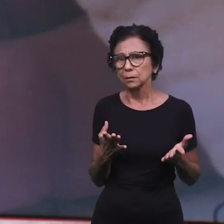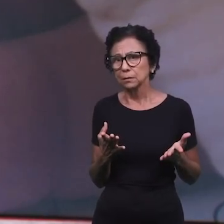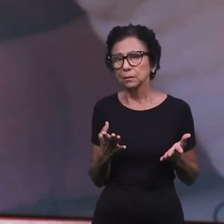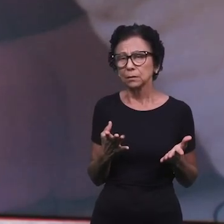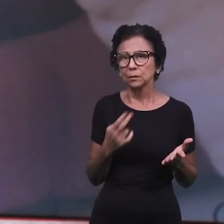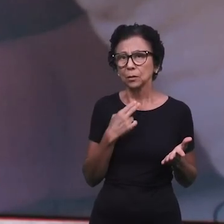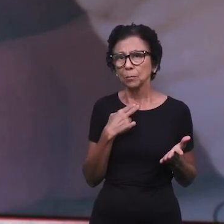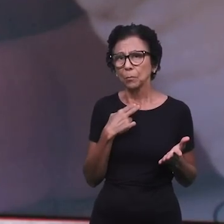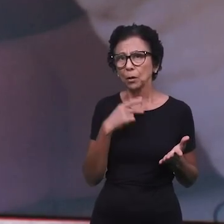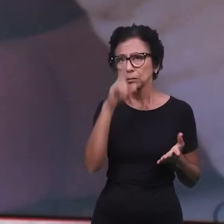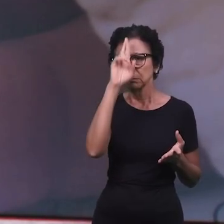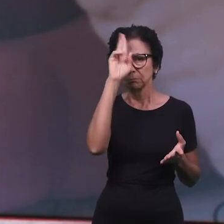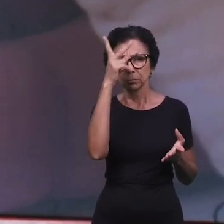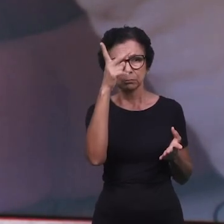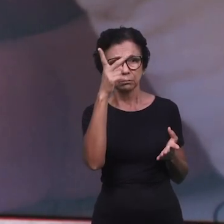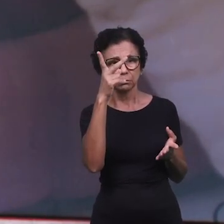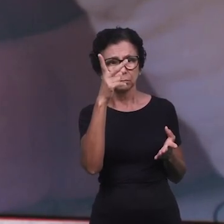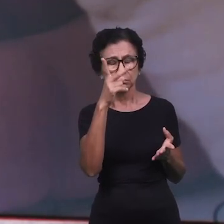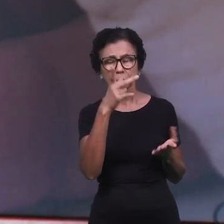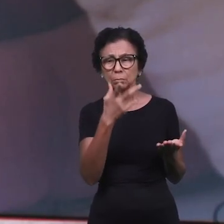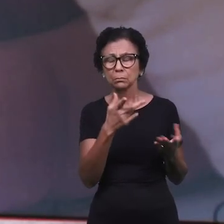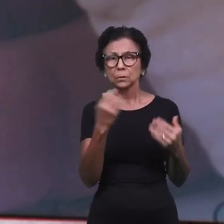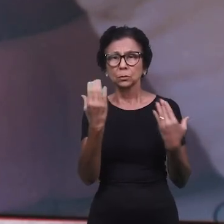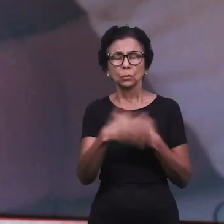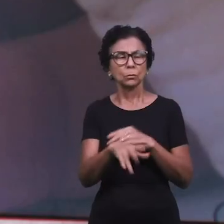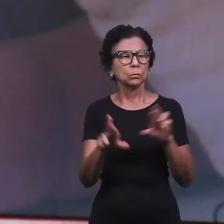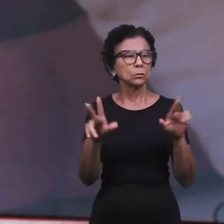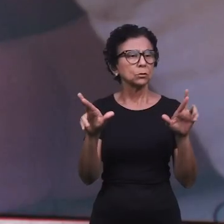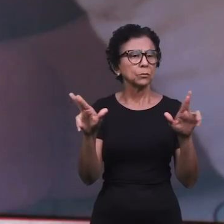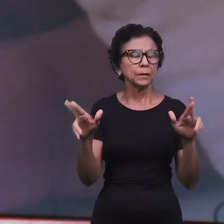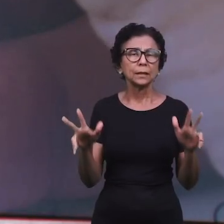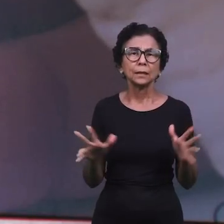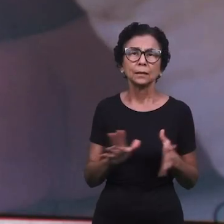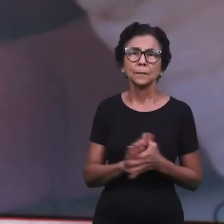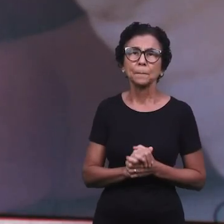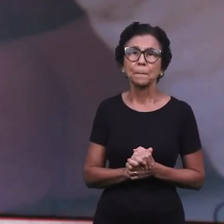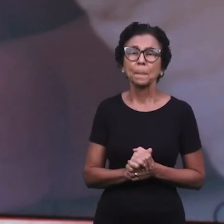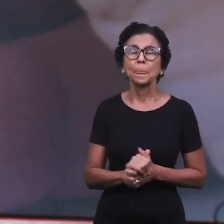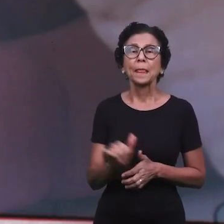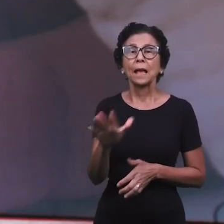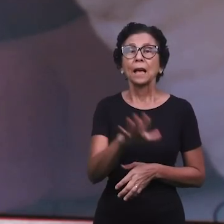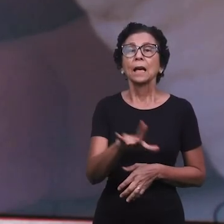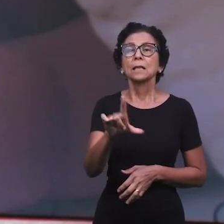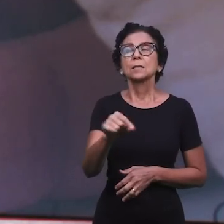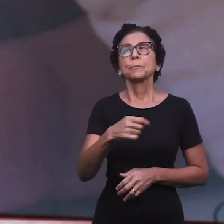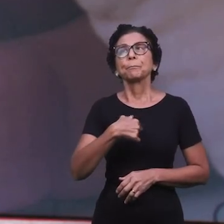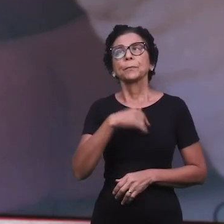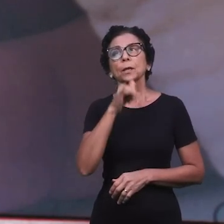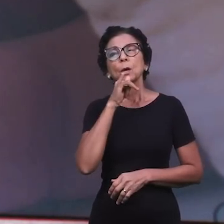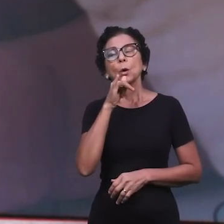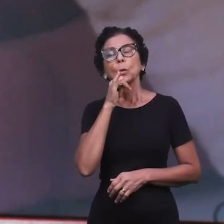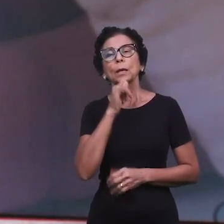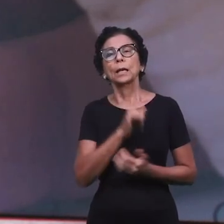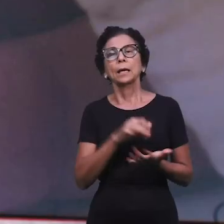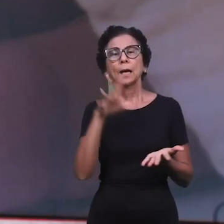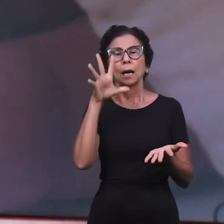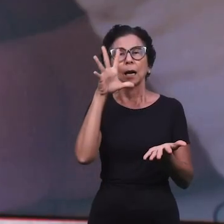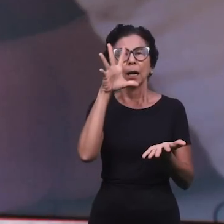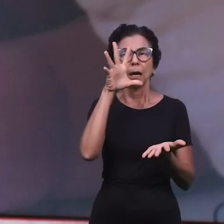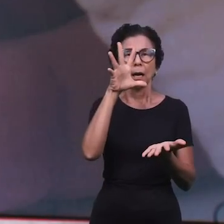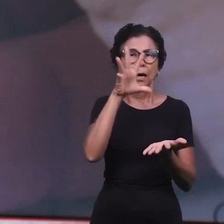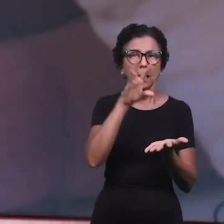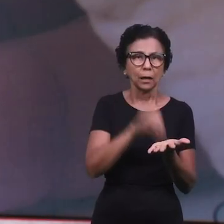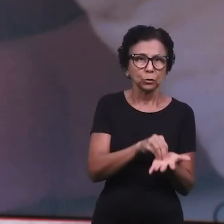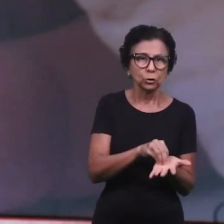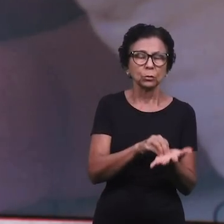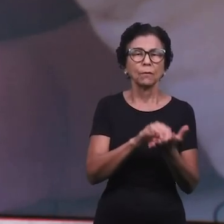cada momento pensando em um tipo de concursos diferente. Escolha uma área. Olha, eu quero ser auditor fiscal, eu